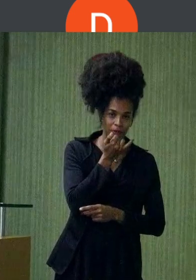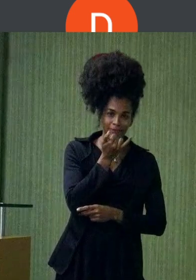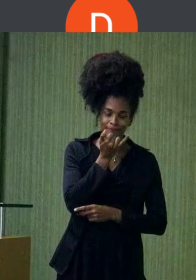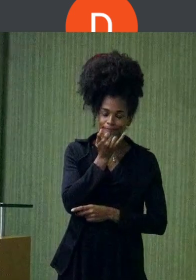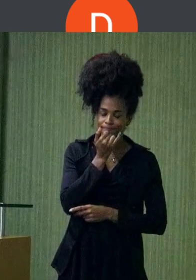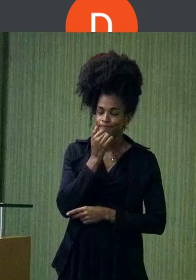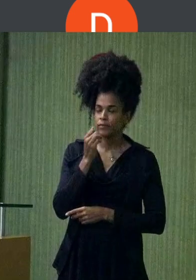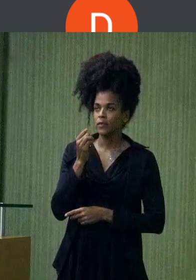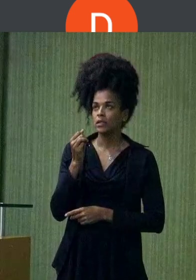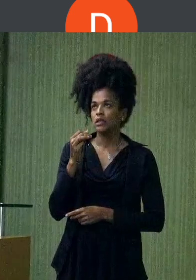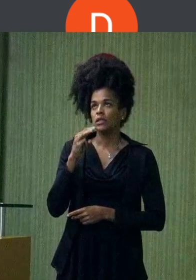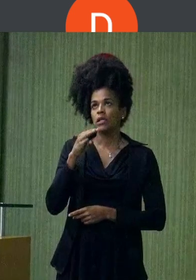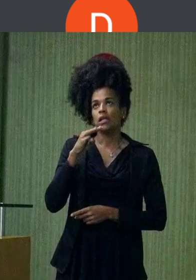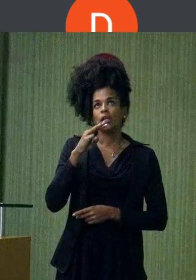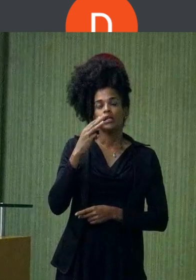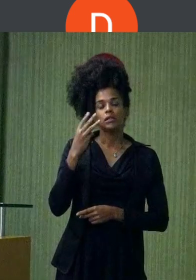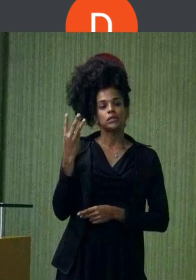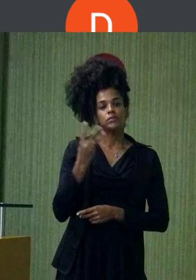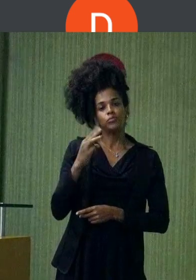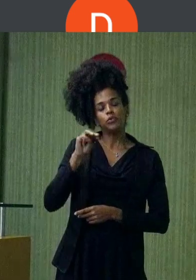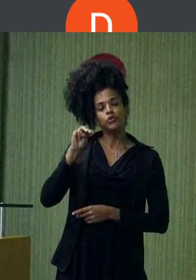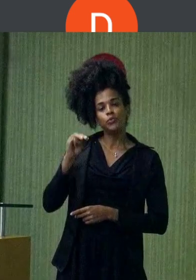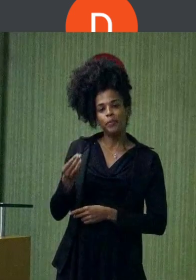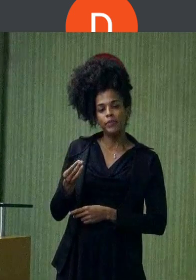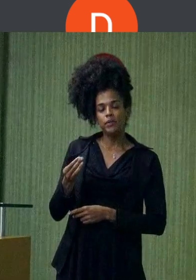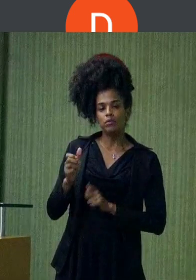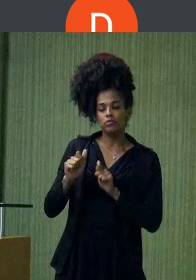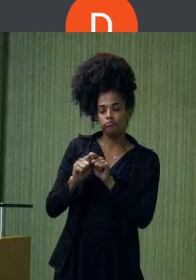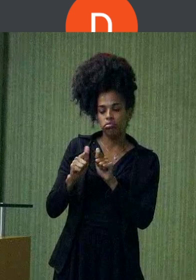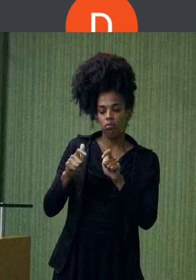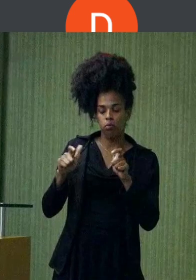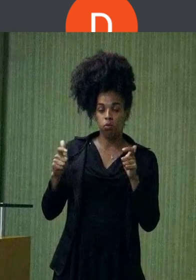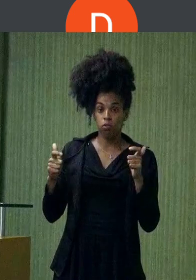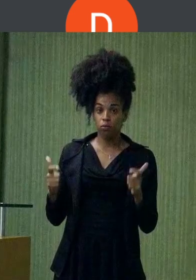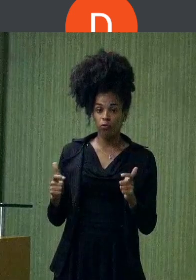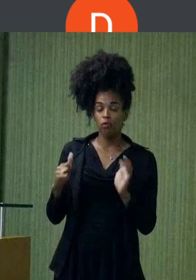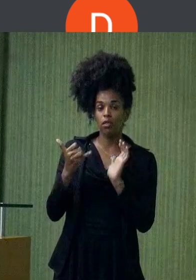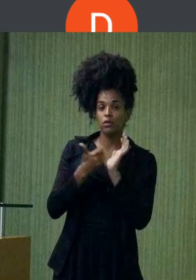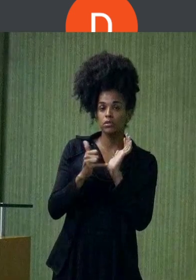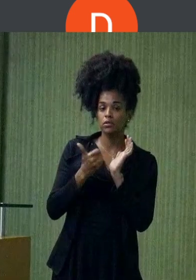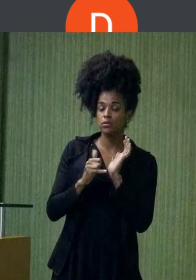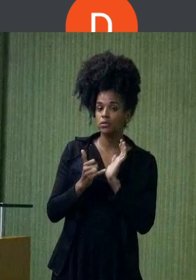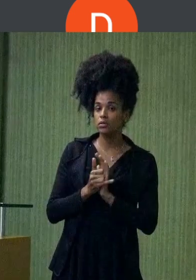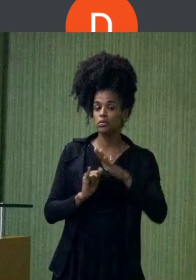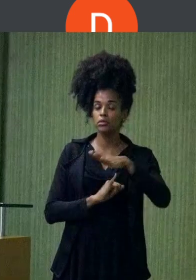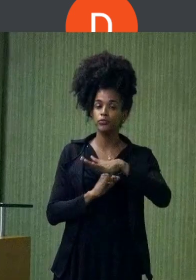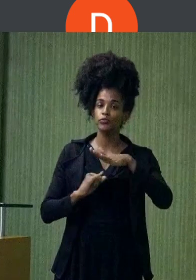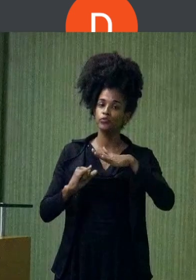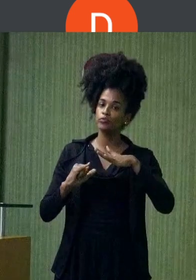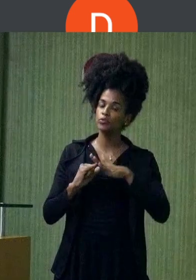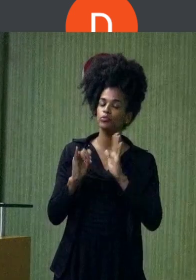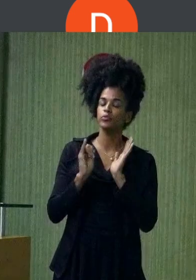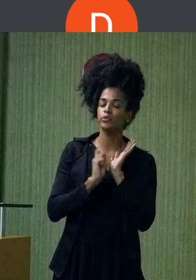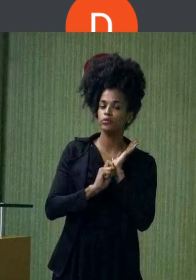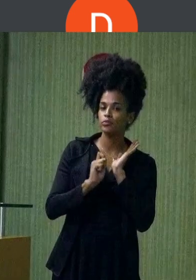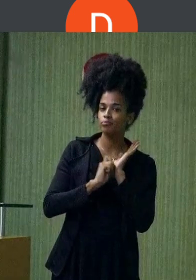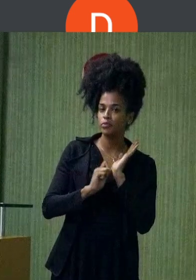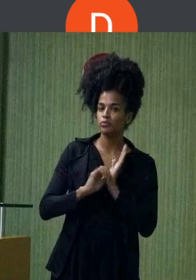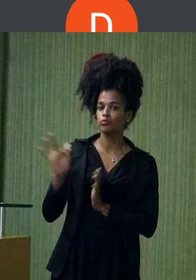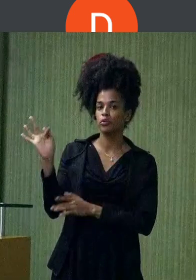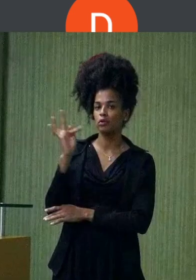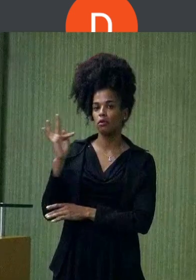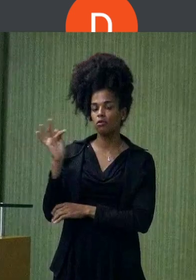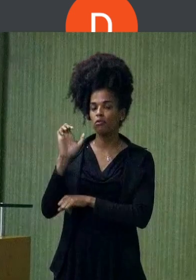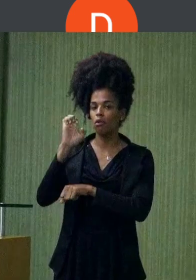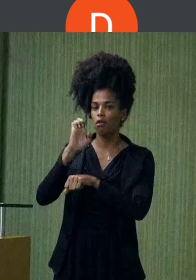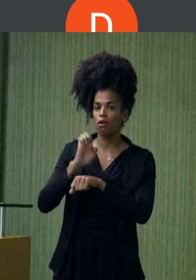profissional com cargo horário mínimo de 160 horas né Eh instituições credenciadas pelos sistemas Federal estaduais